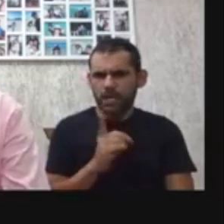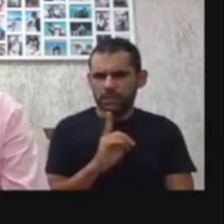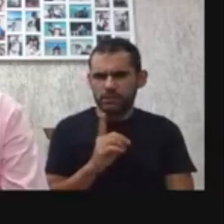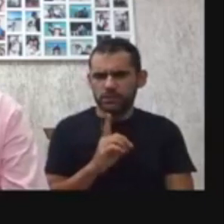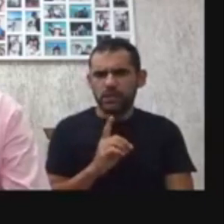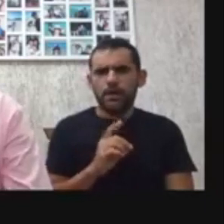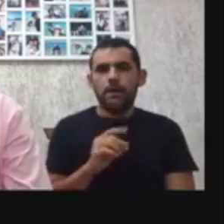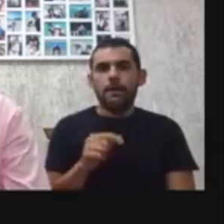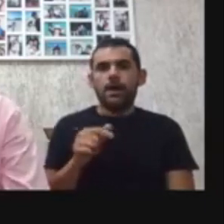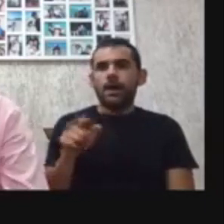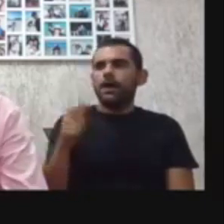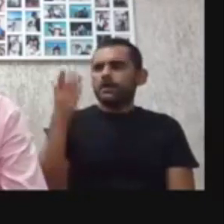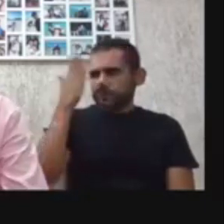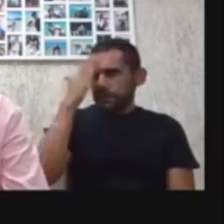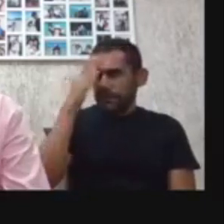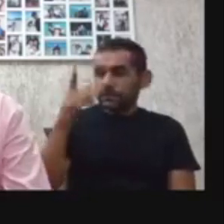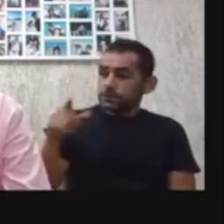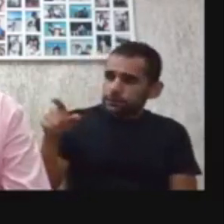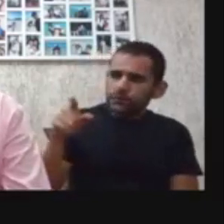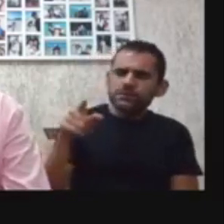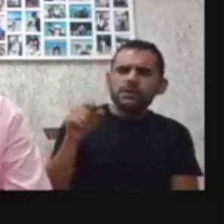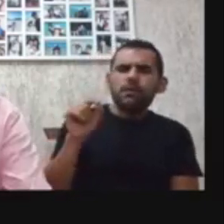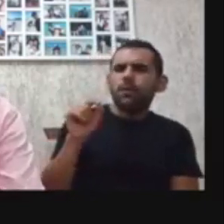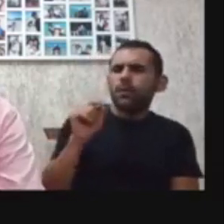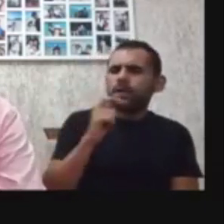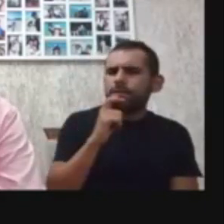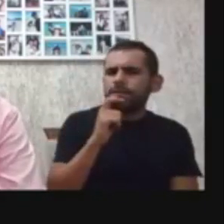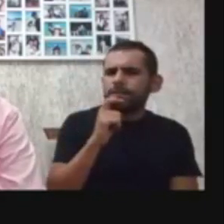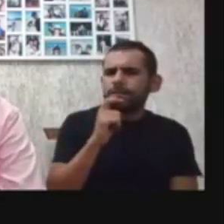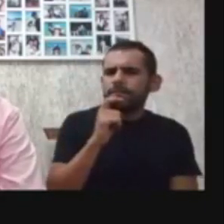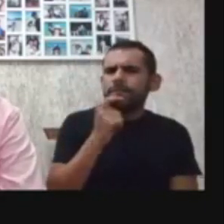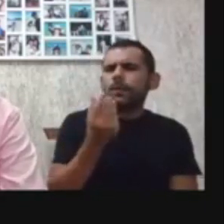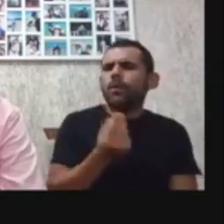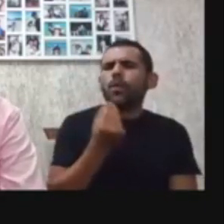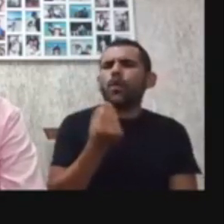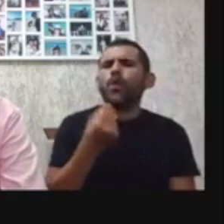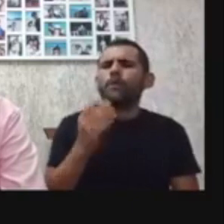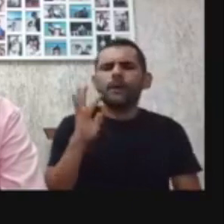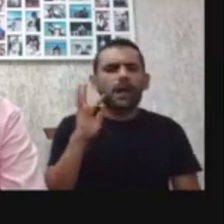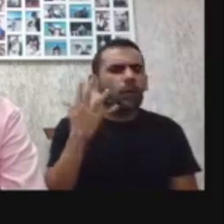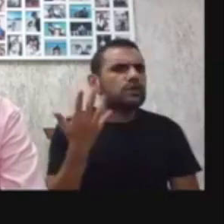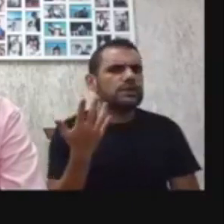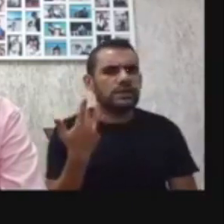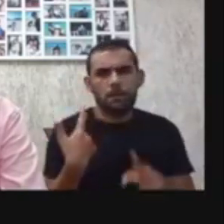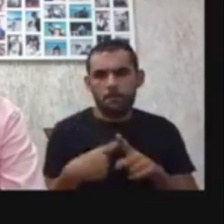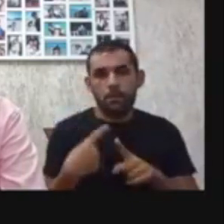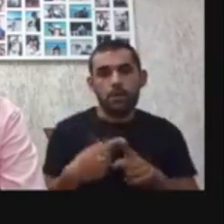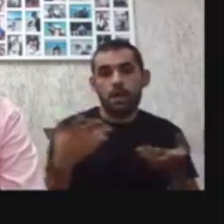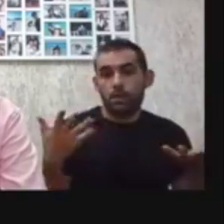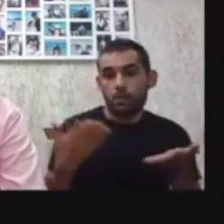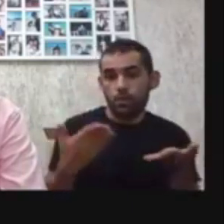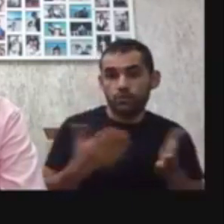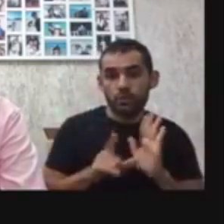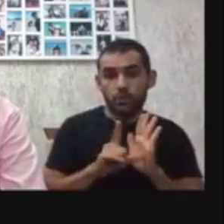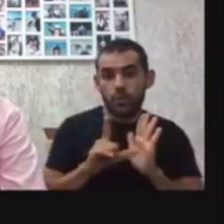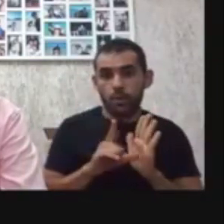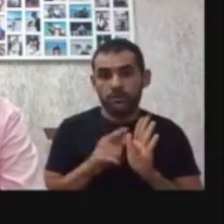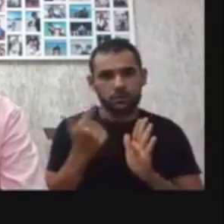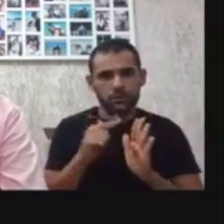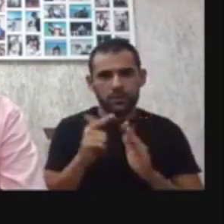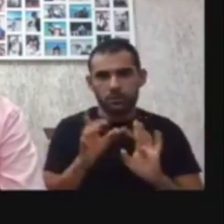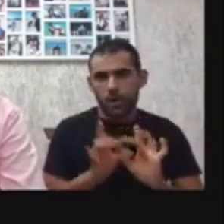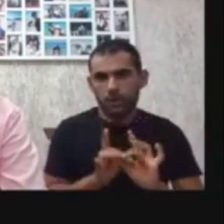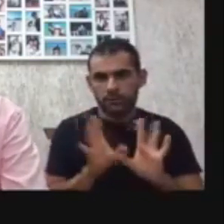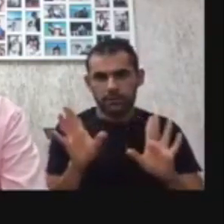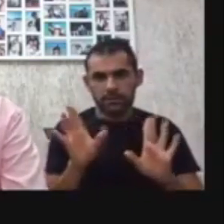até ouvir sobre isso. Como que isso poderia acontecer? Porque, assim, hoje o comércio não tem essa autonomia, por